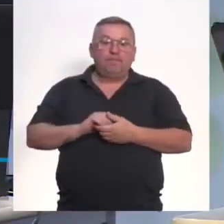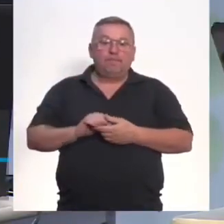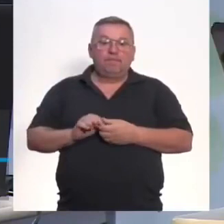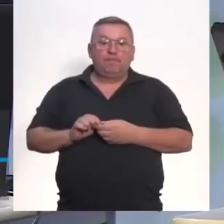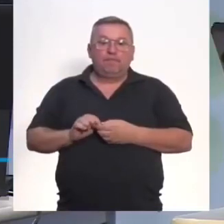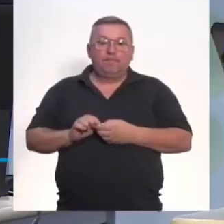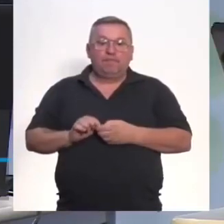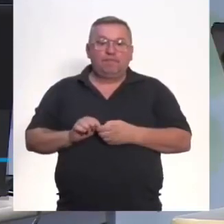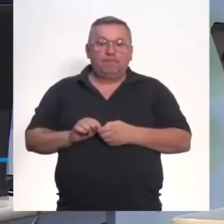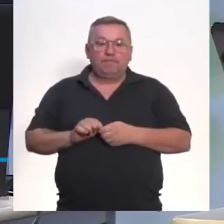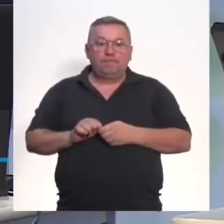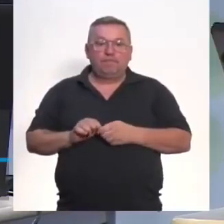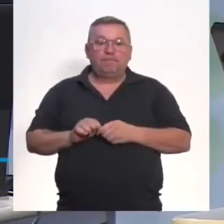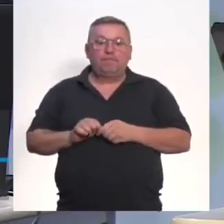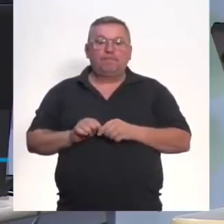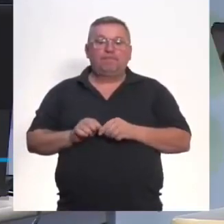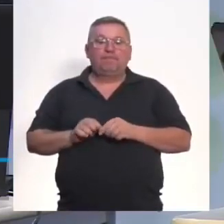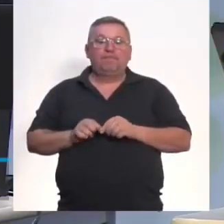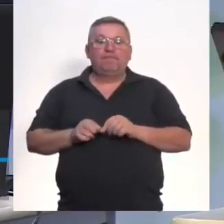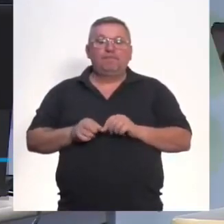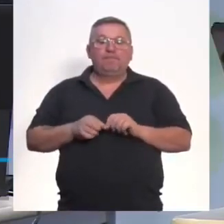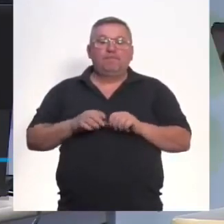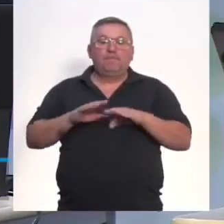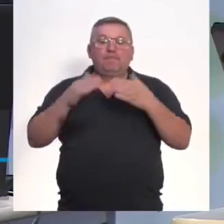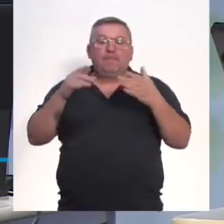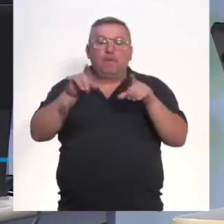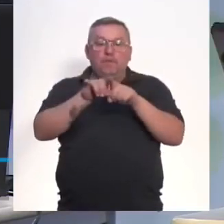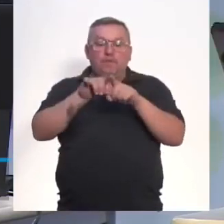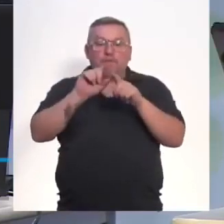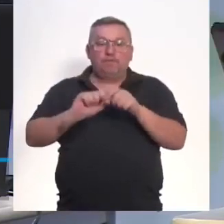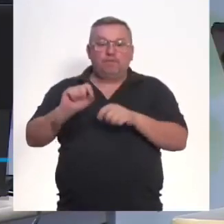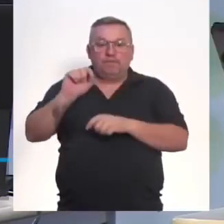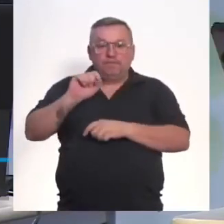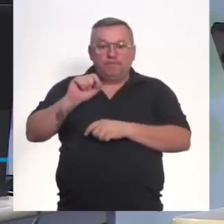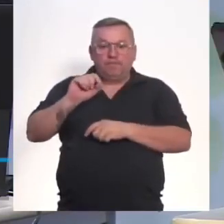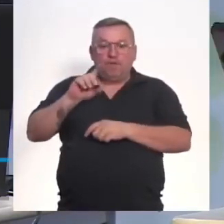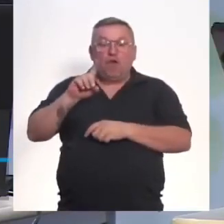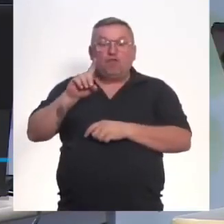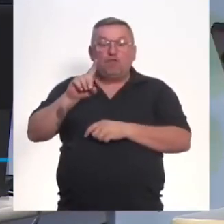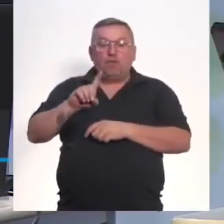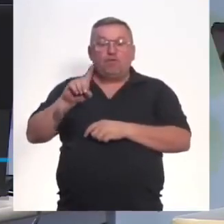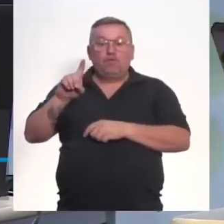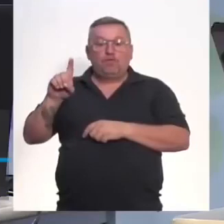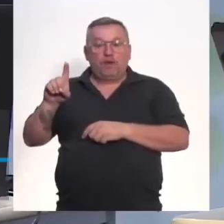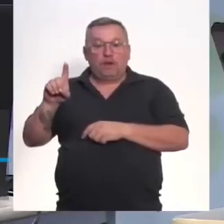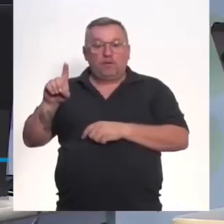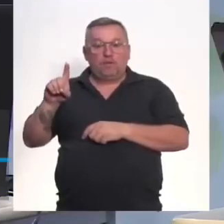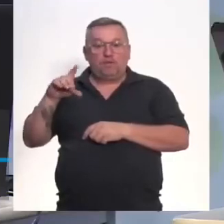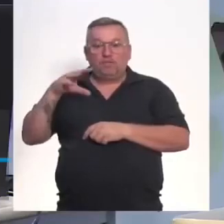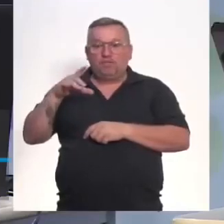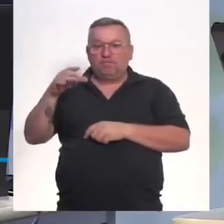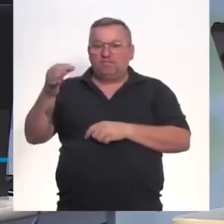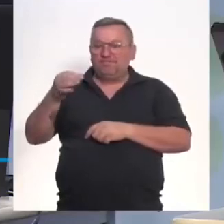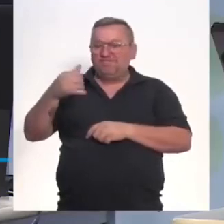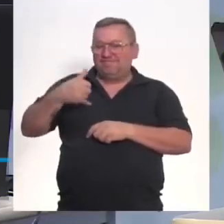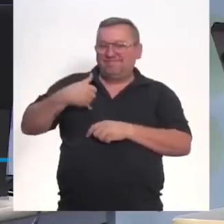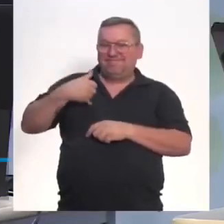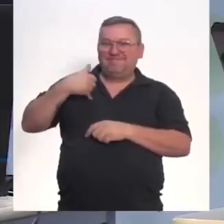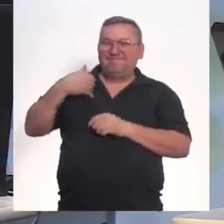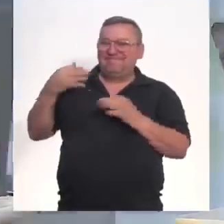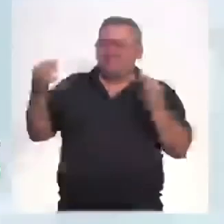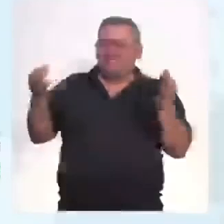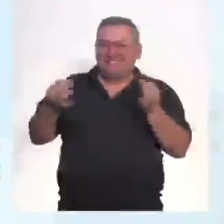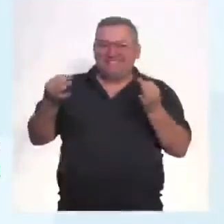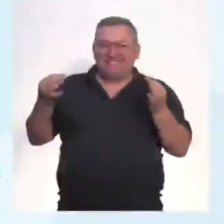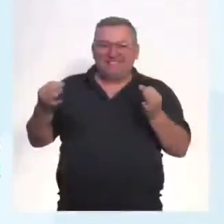resposta aí, Linda. completinha, né? Aí, então, temos lá, discurso direto, todo mundo acertou, nossa, que orgulho. Muito